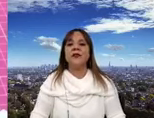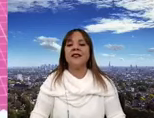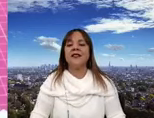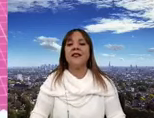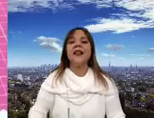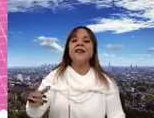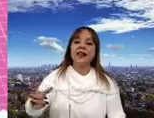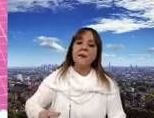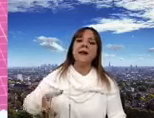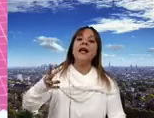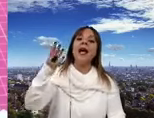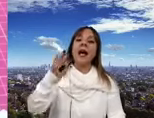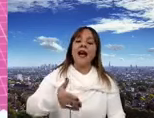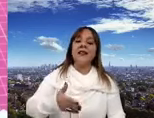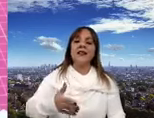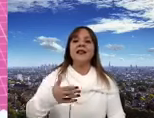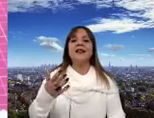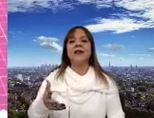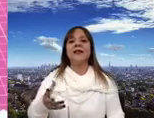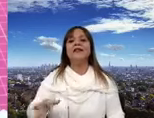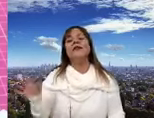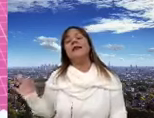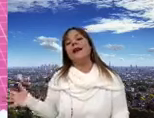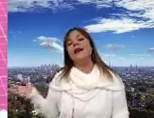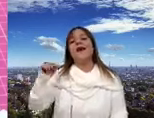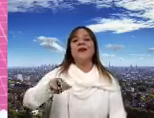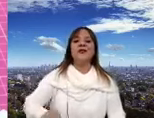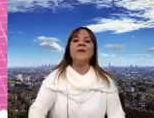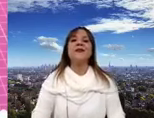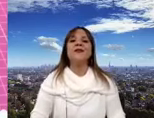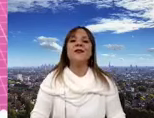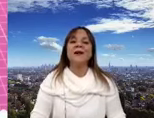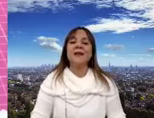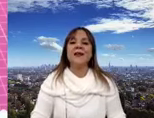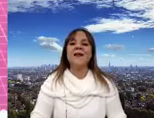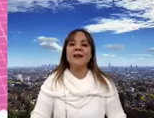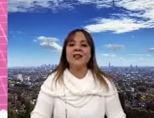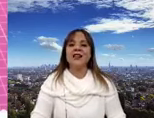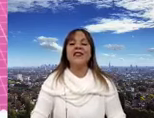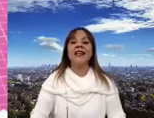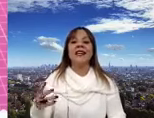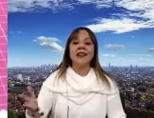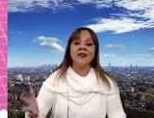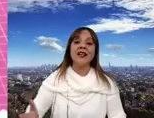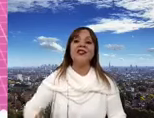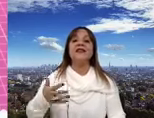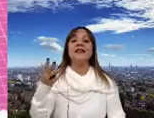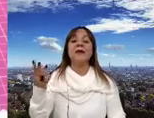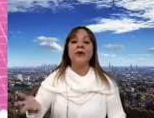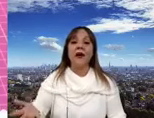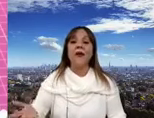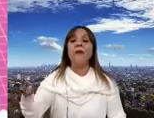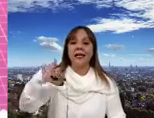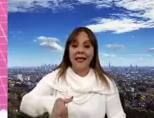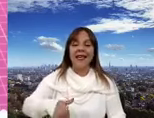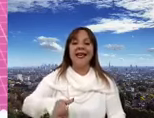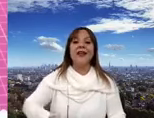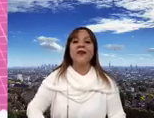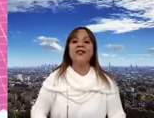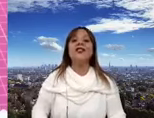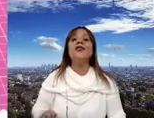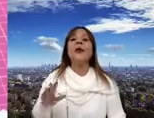e sempre a artesã ou artesão vai estar ali com seu parceiro ou parceira pra gente. Na quinta-feira a gente vai ter a Mônica Roma aqui com a